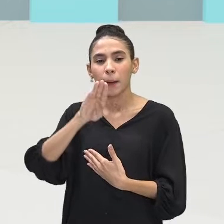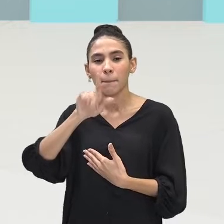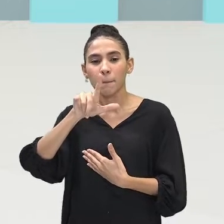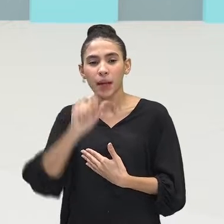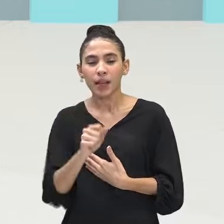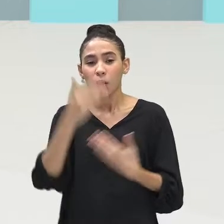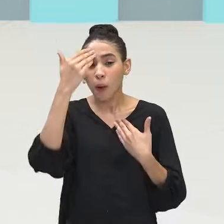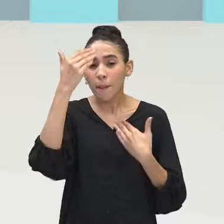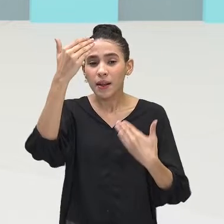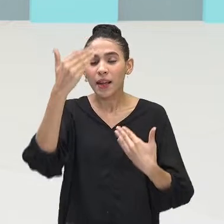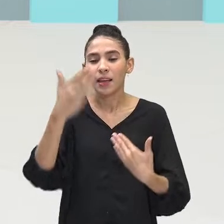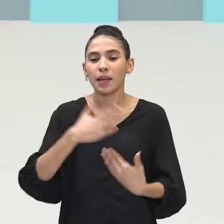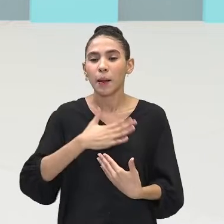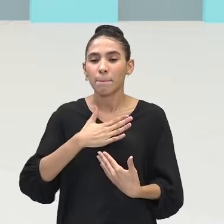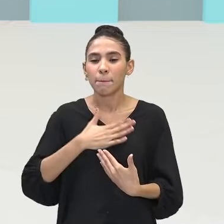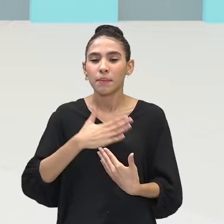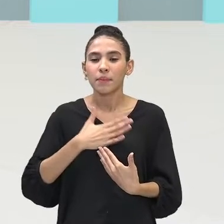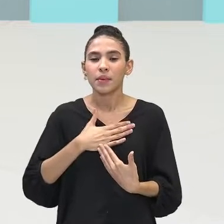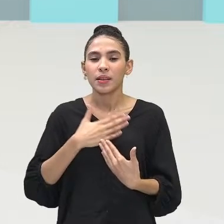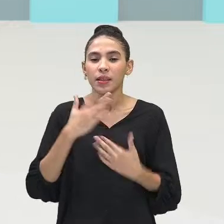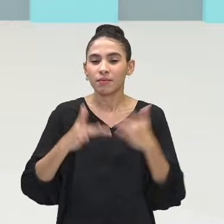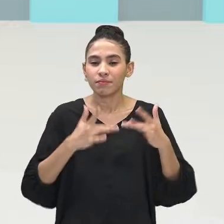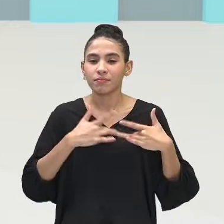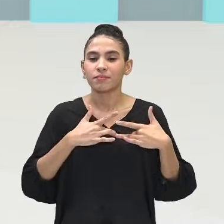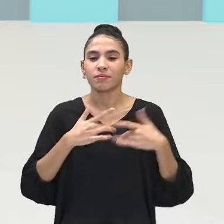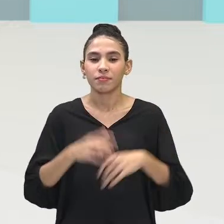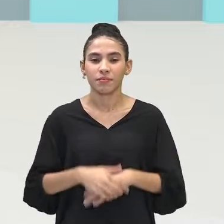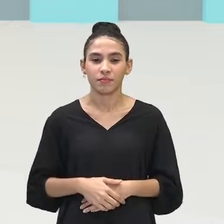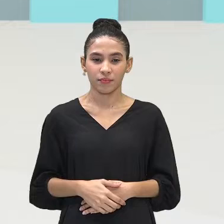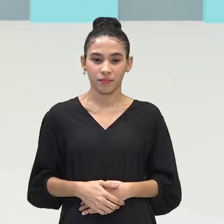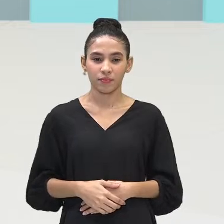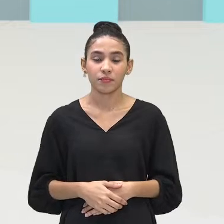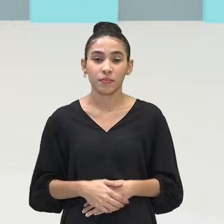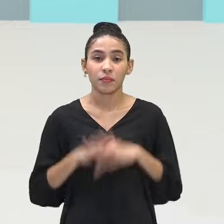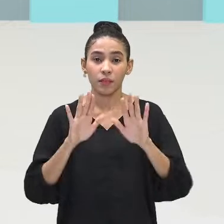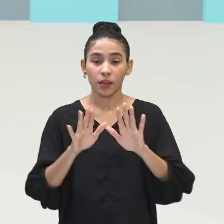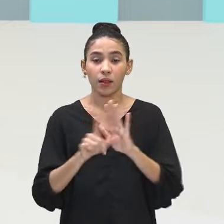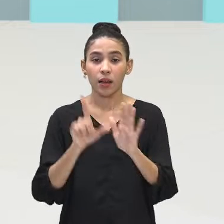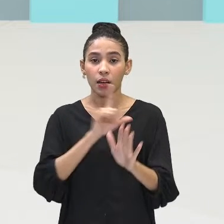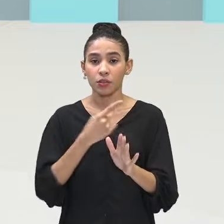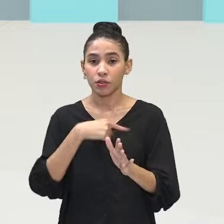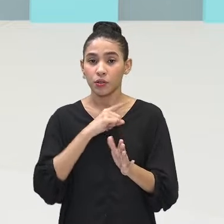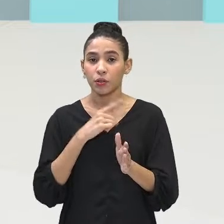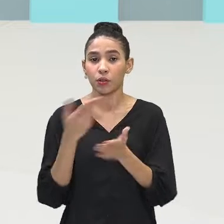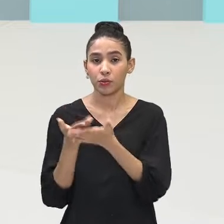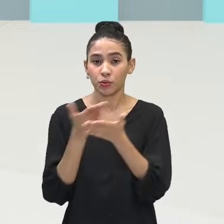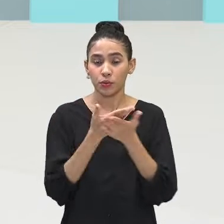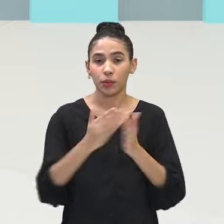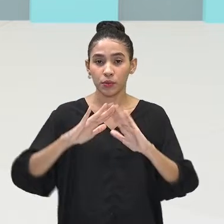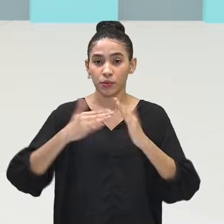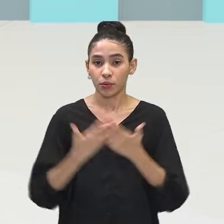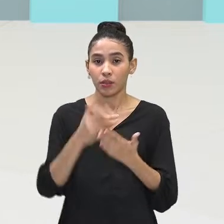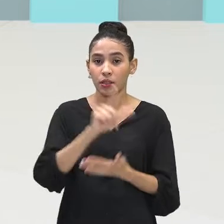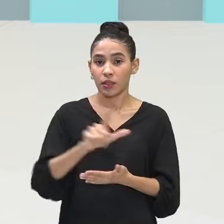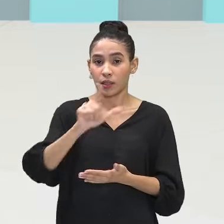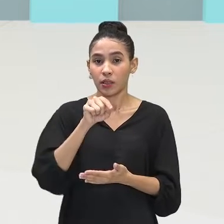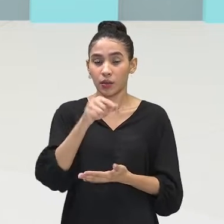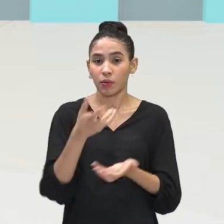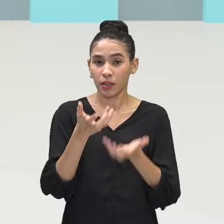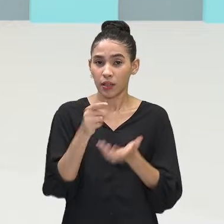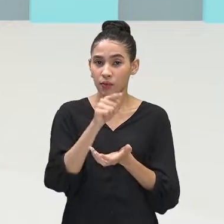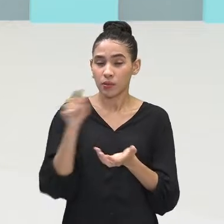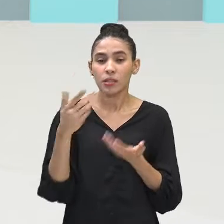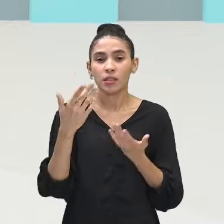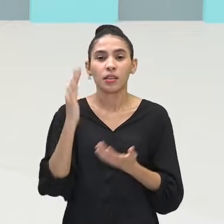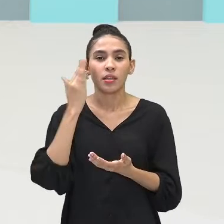Nós temos aí um poema de Tomás Antônio Gonzaga. Então, antes de nós falarmos da escola literária, eu quero que vocês entendam comigo,